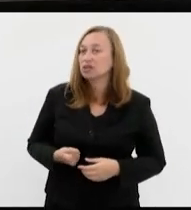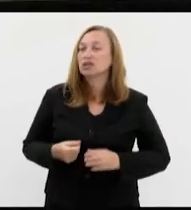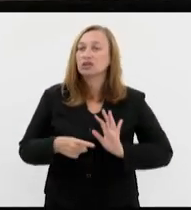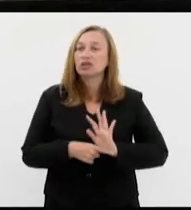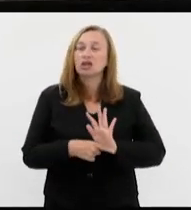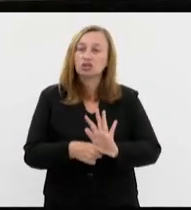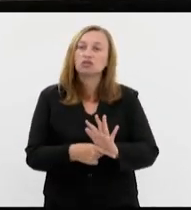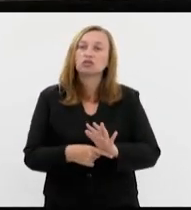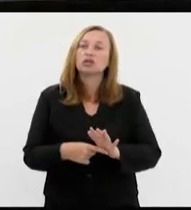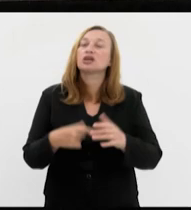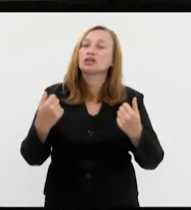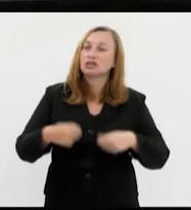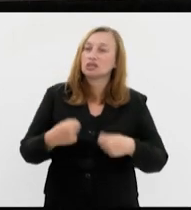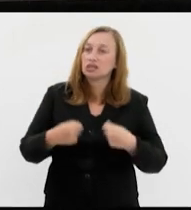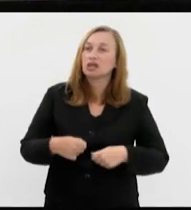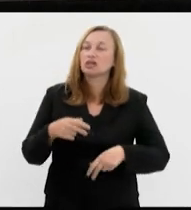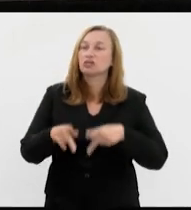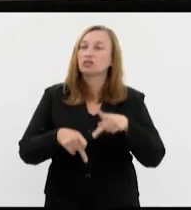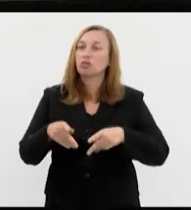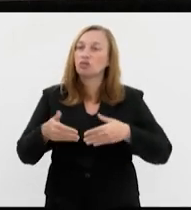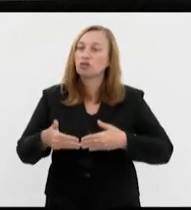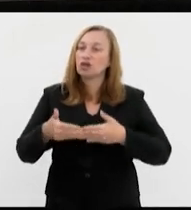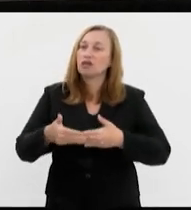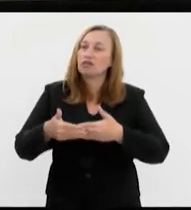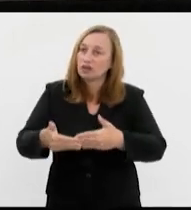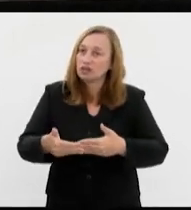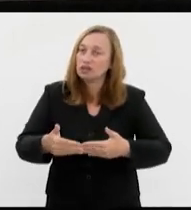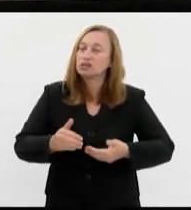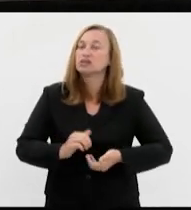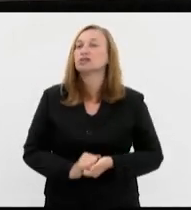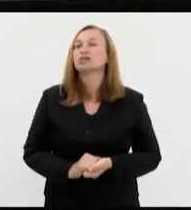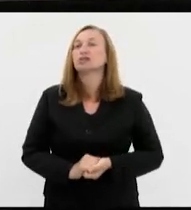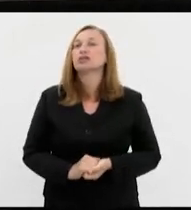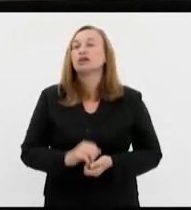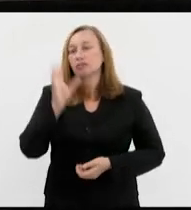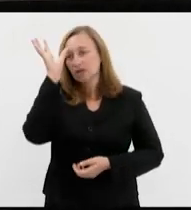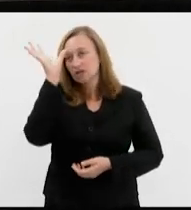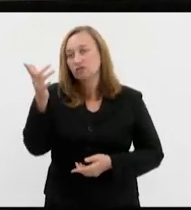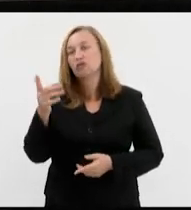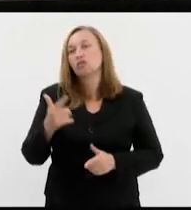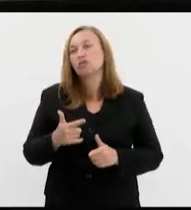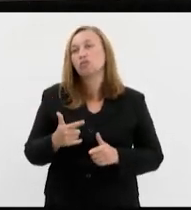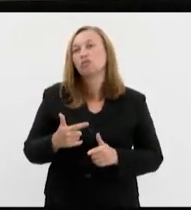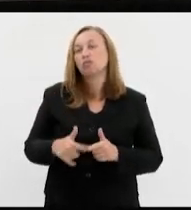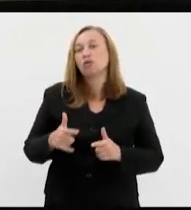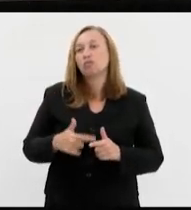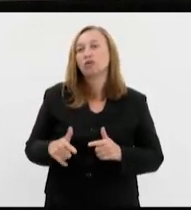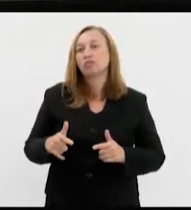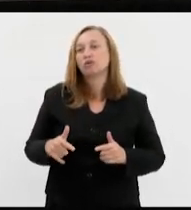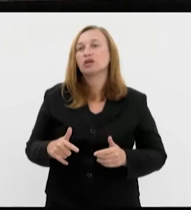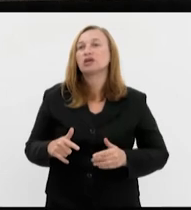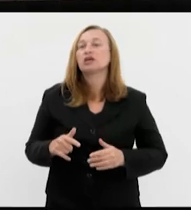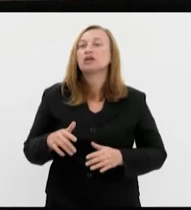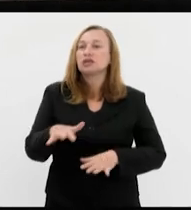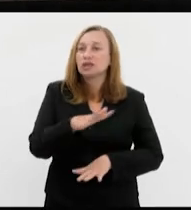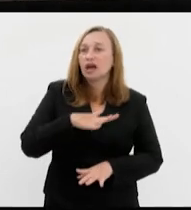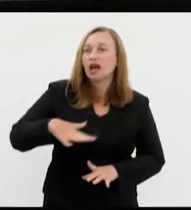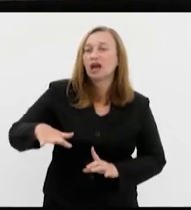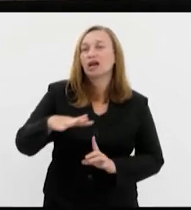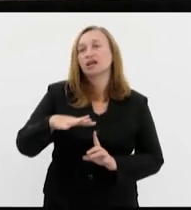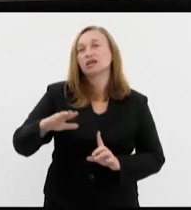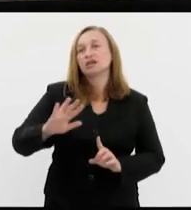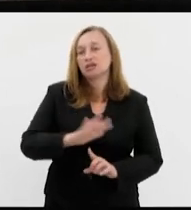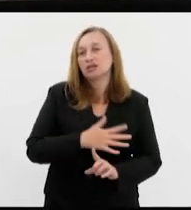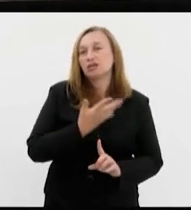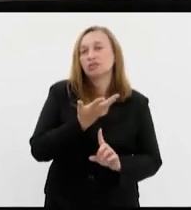à necessidade da população e avance para, de uma vez por todas, resolvermos um problema crônico na área ambiental que tem a ver com a